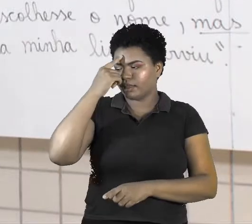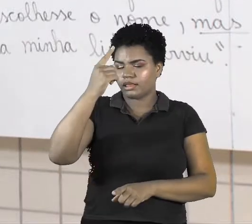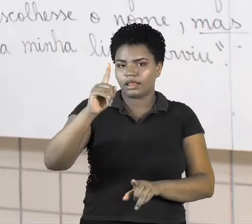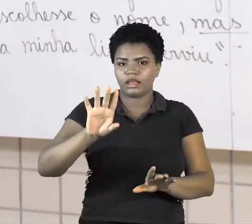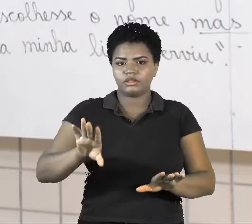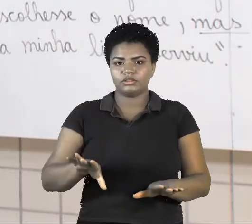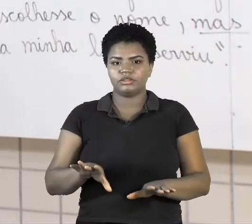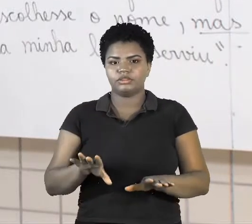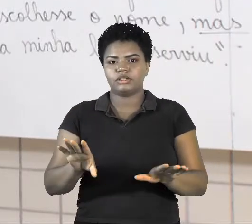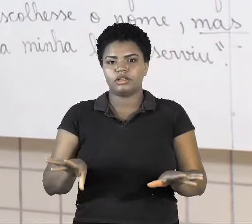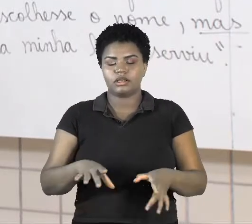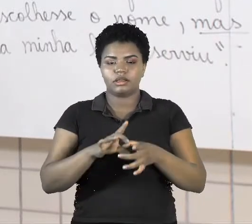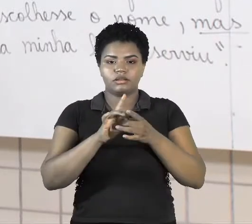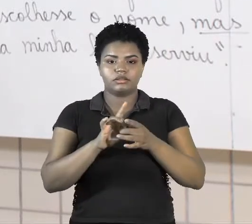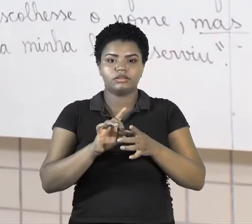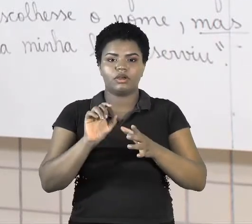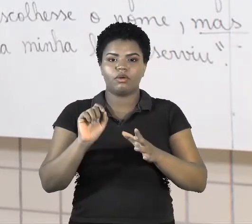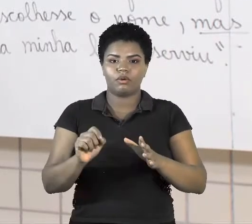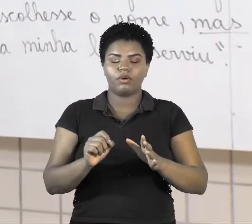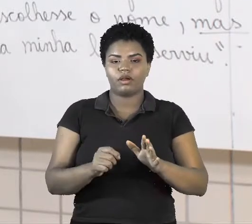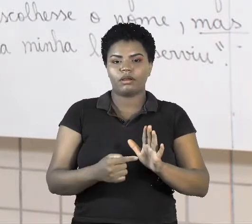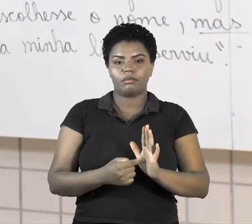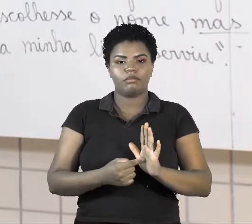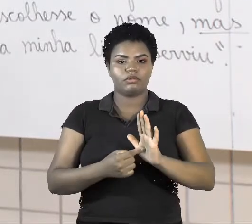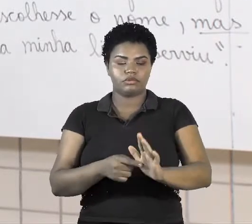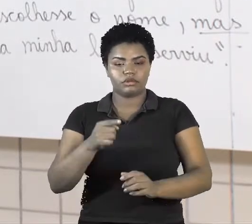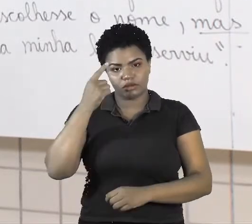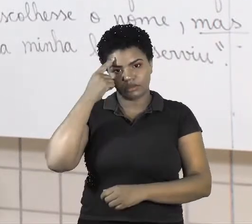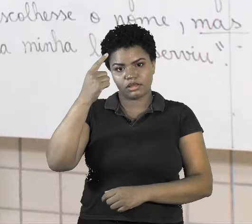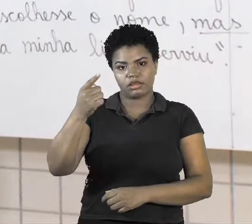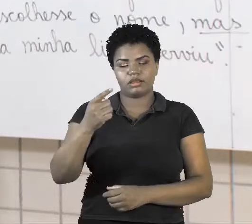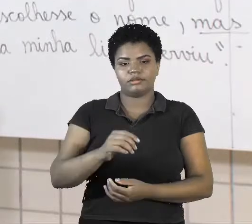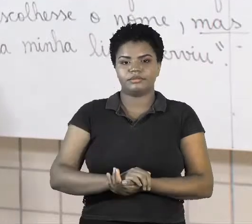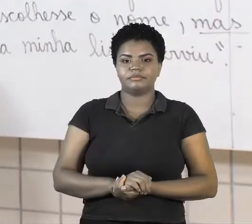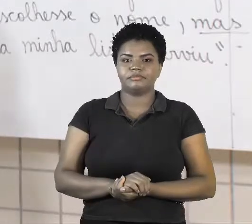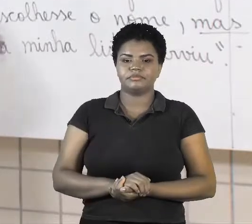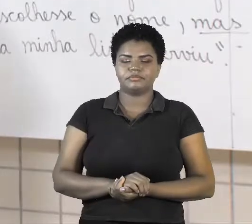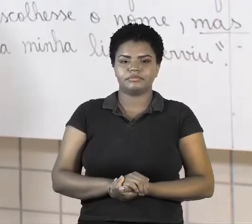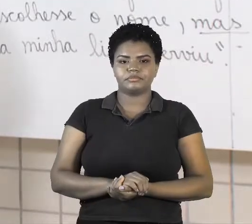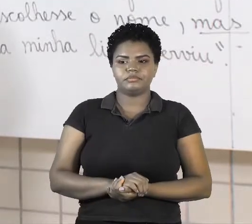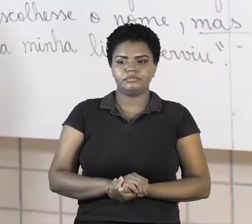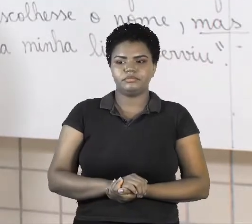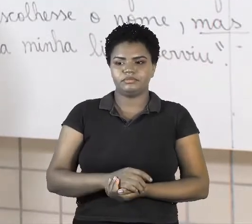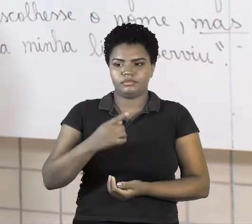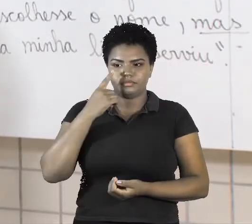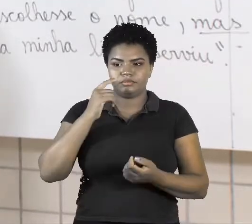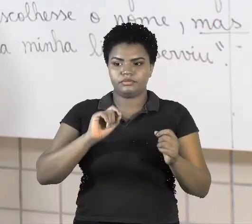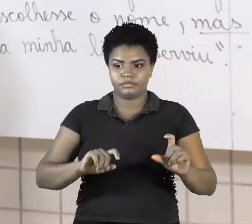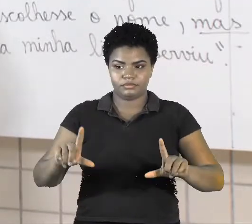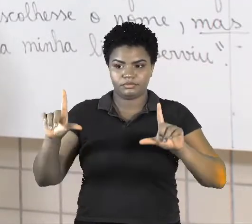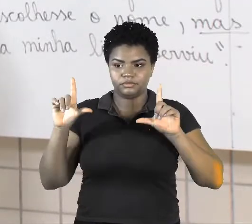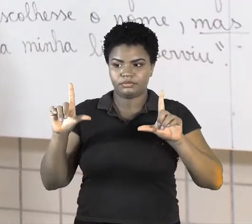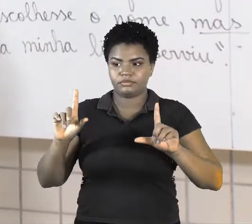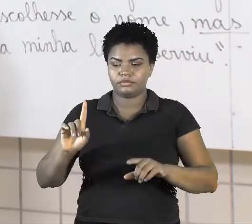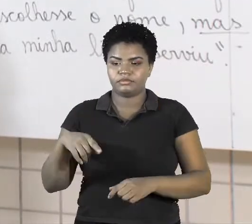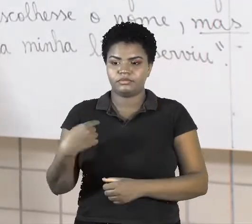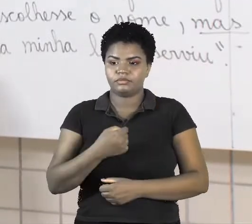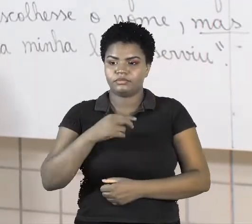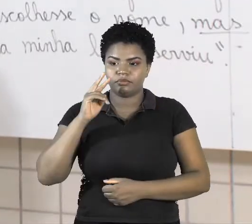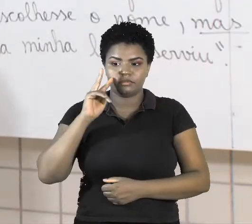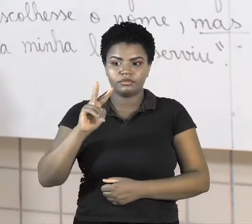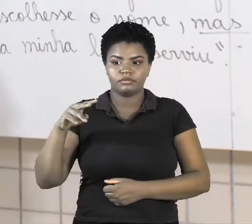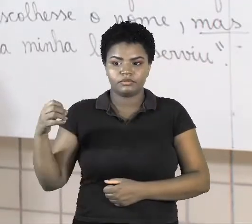essa progressão de ideias, certo? E aí vejam aí o quadro. O que nós vamos ver